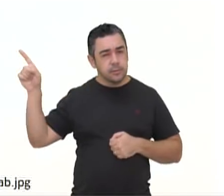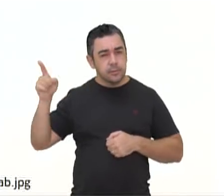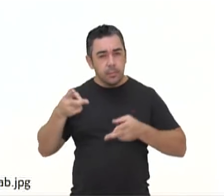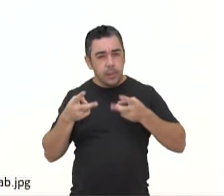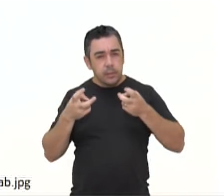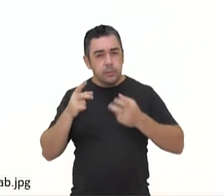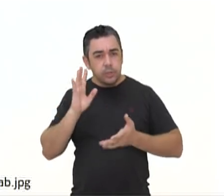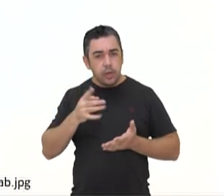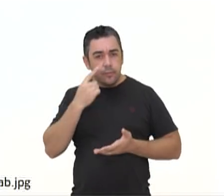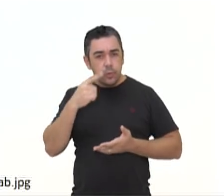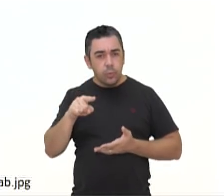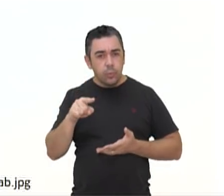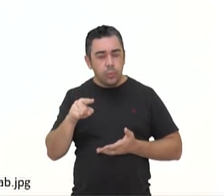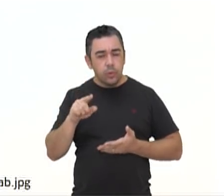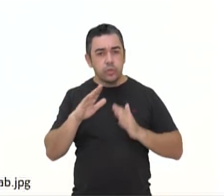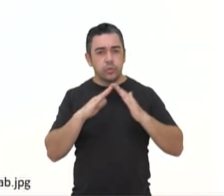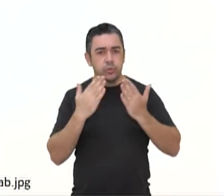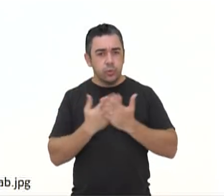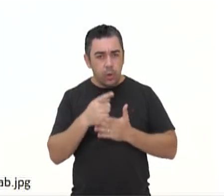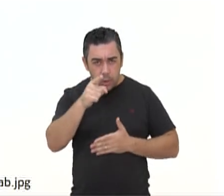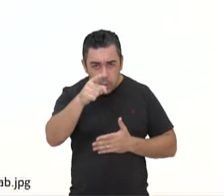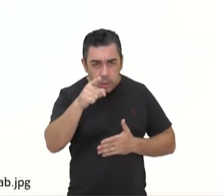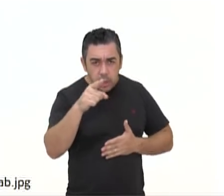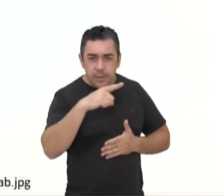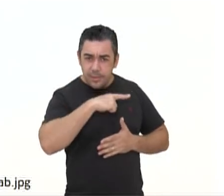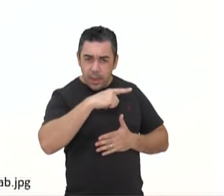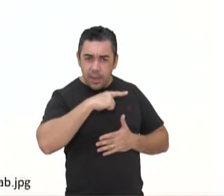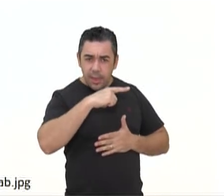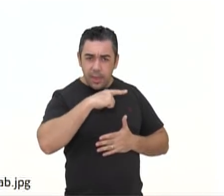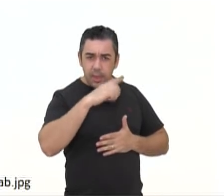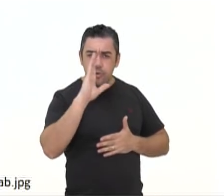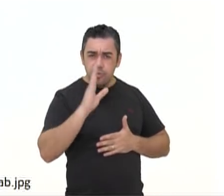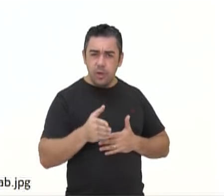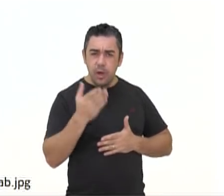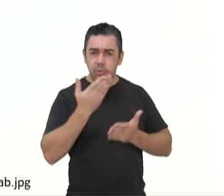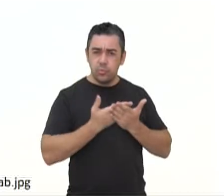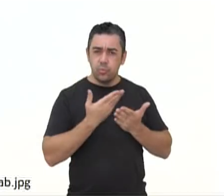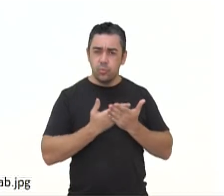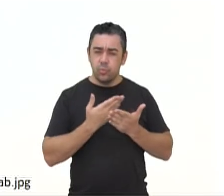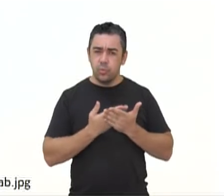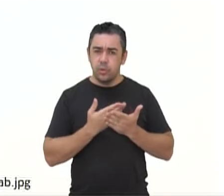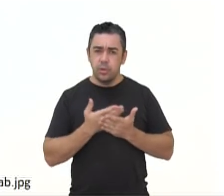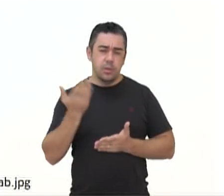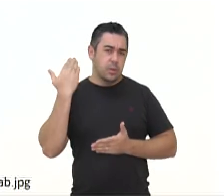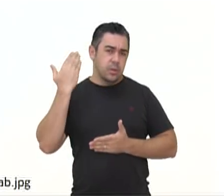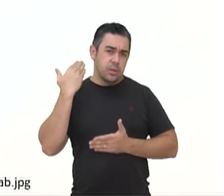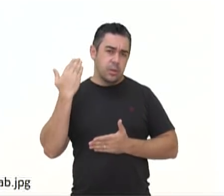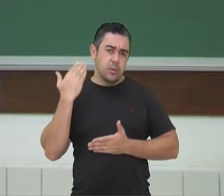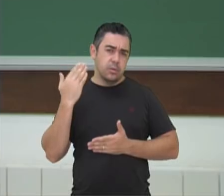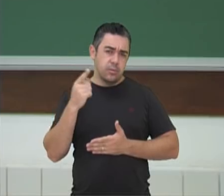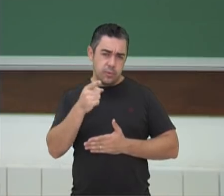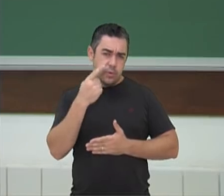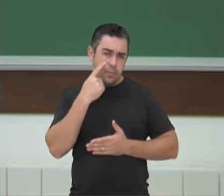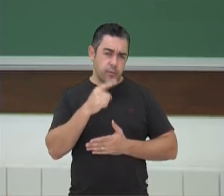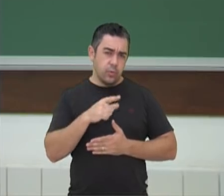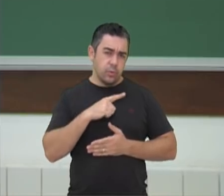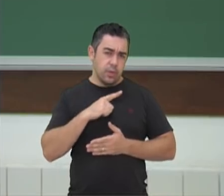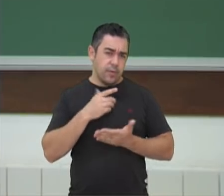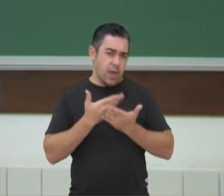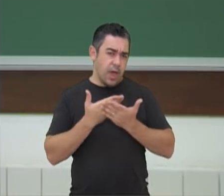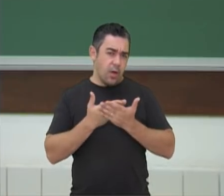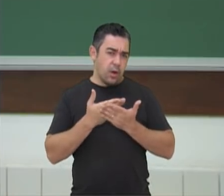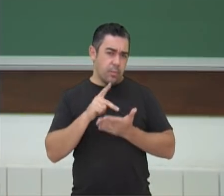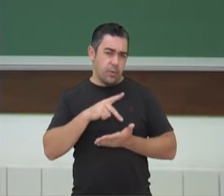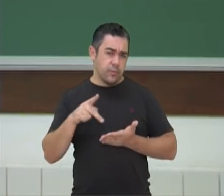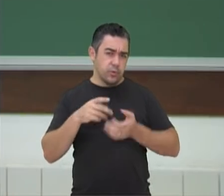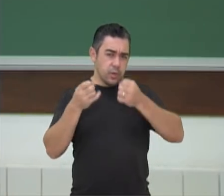já viu um desses? Na escola que você estuda, ou você já estudou nos outros anos, já teve alguma aula, a professora te